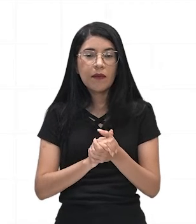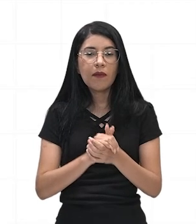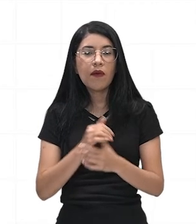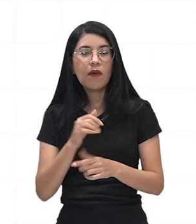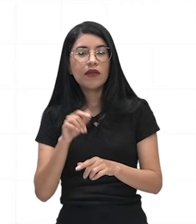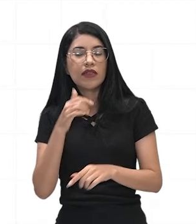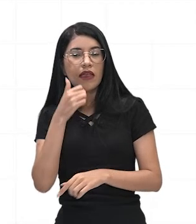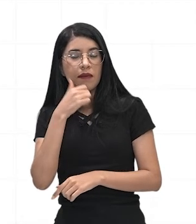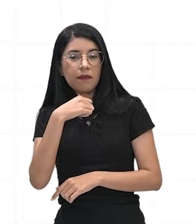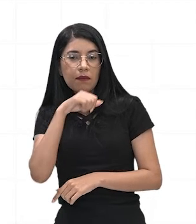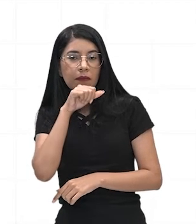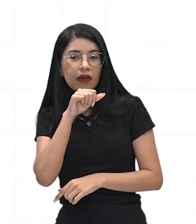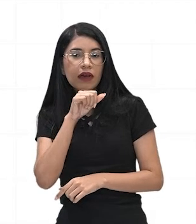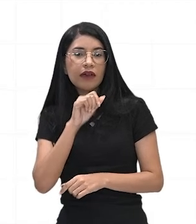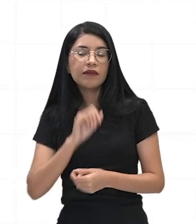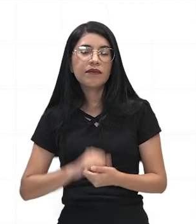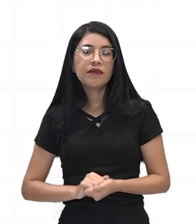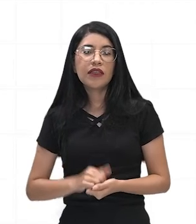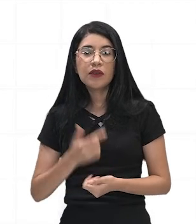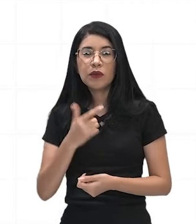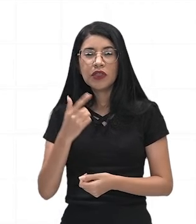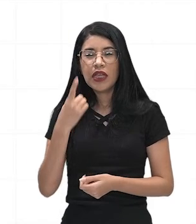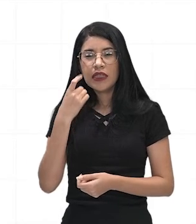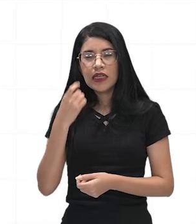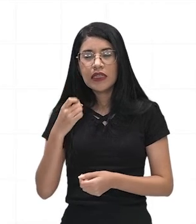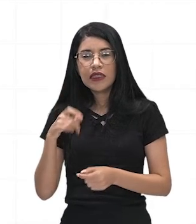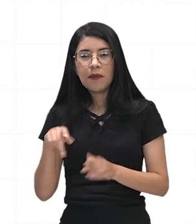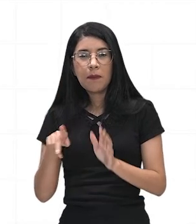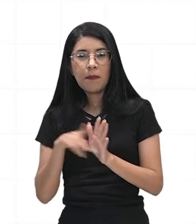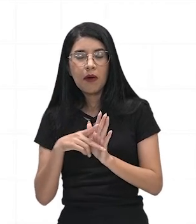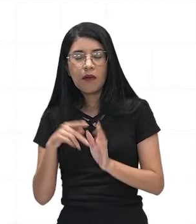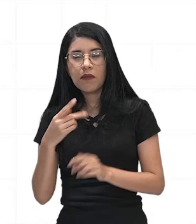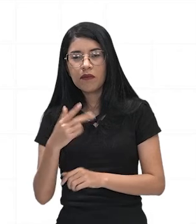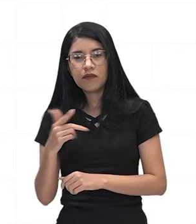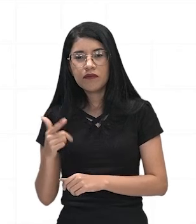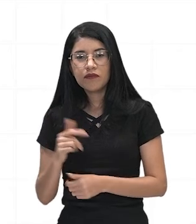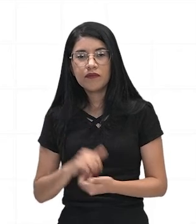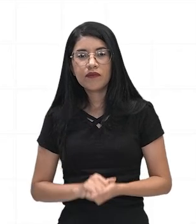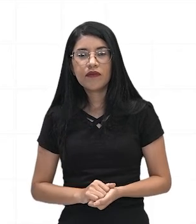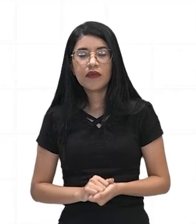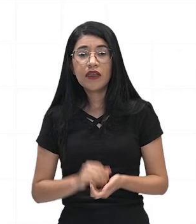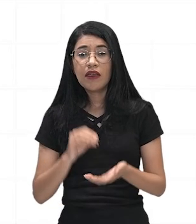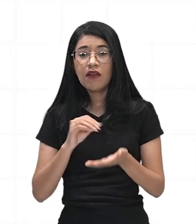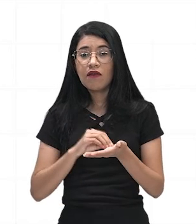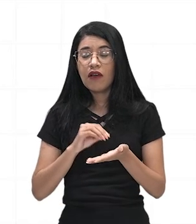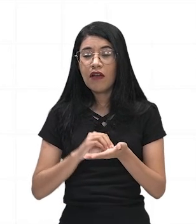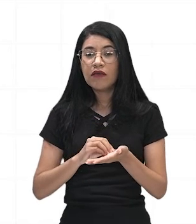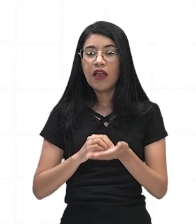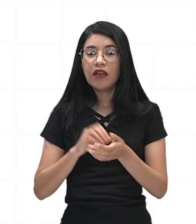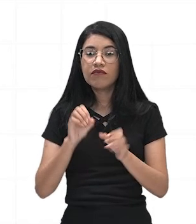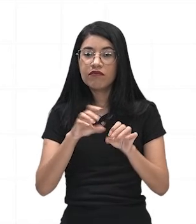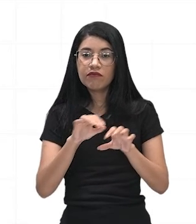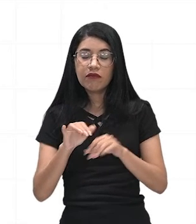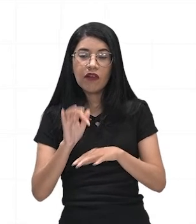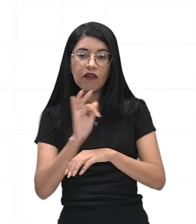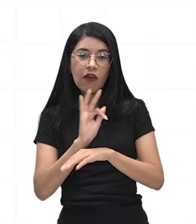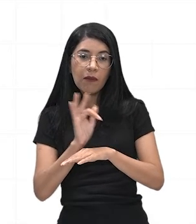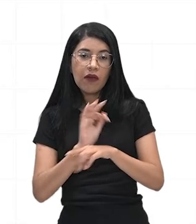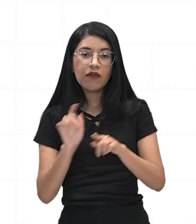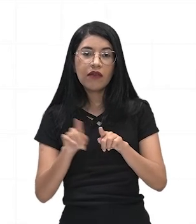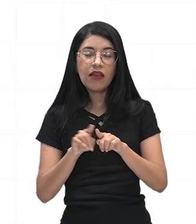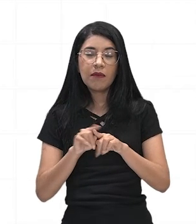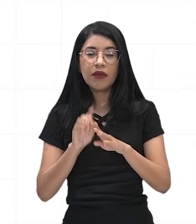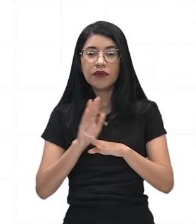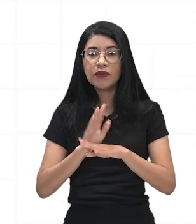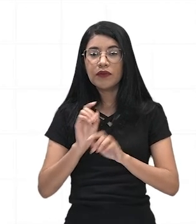desenvolver seus próprios interesses ou habilidades pessoais. E essa falta de acesso à educação formal contribuía